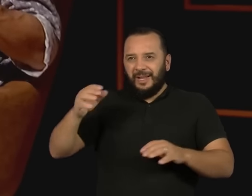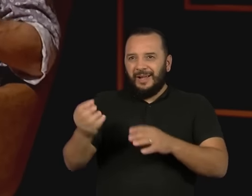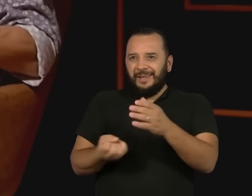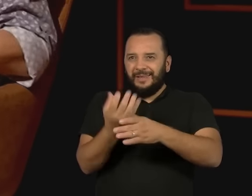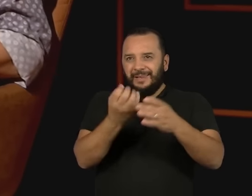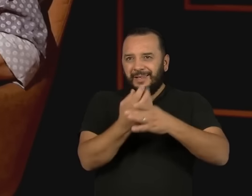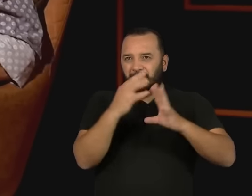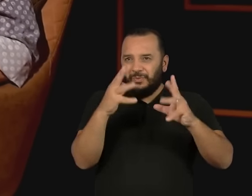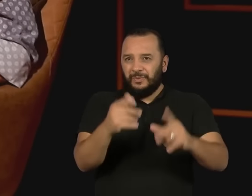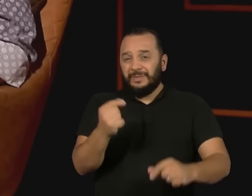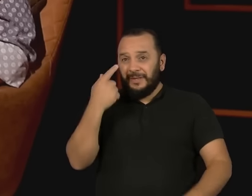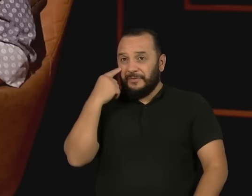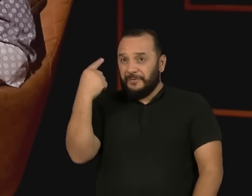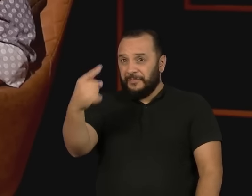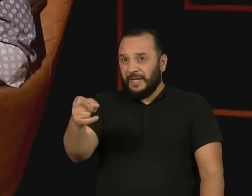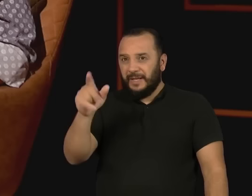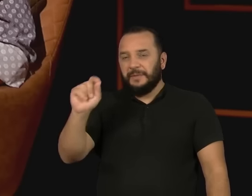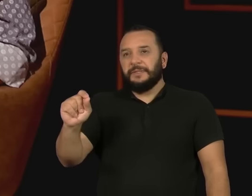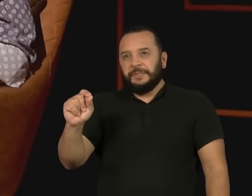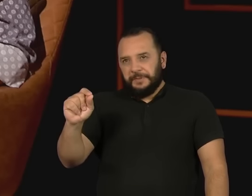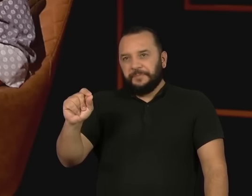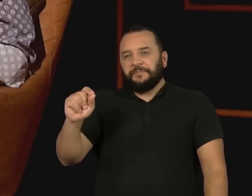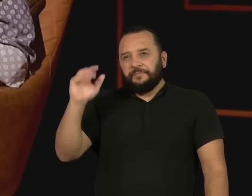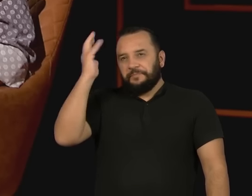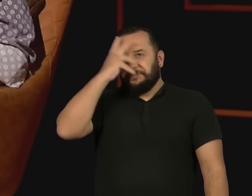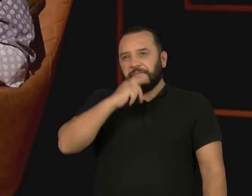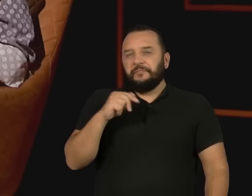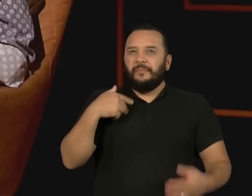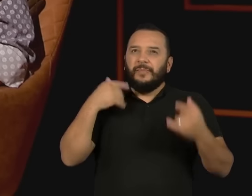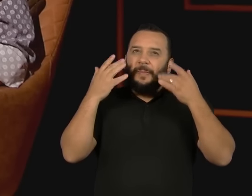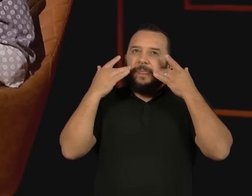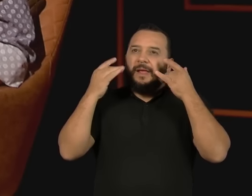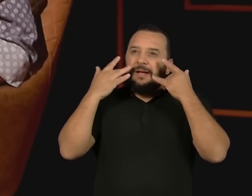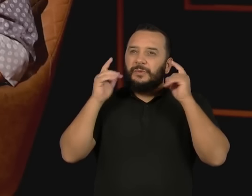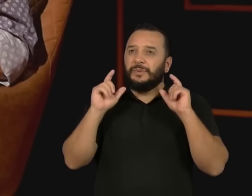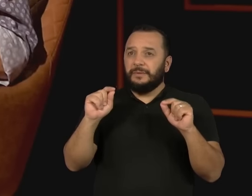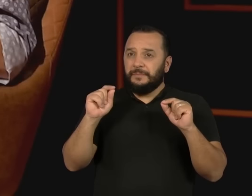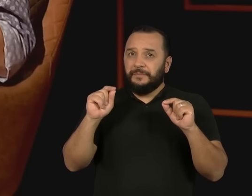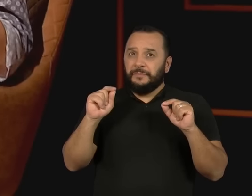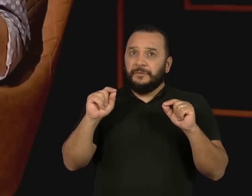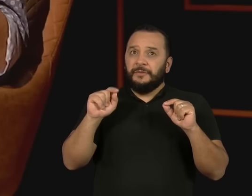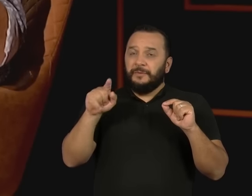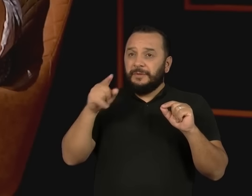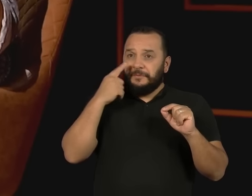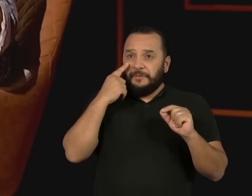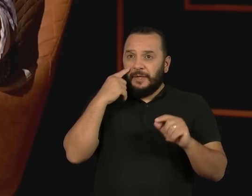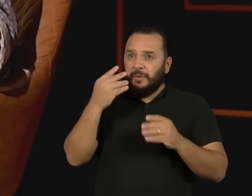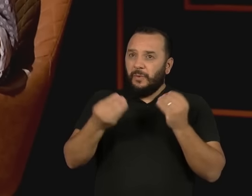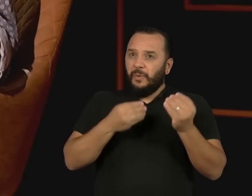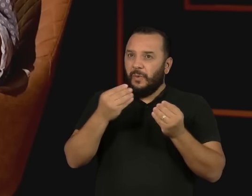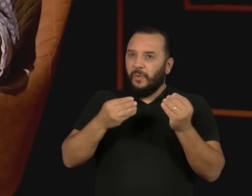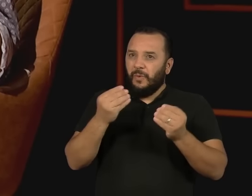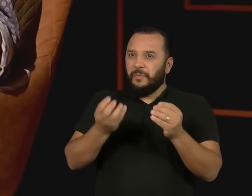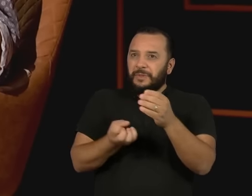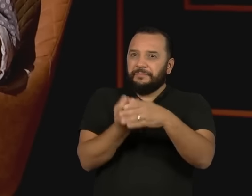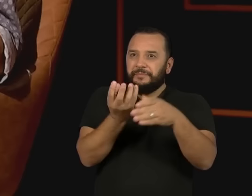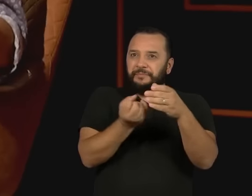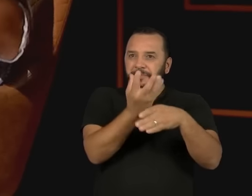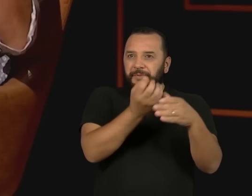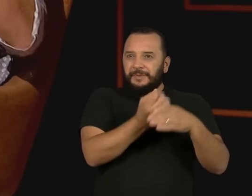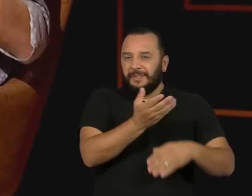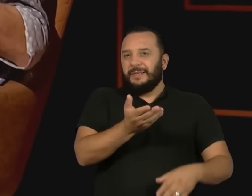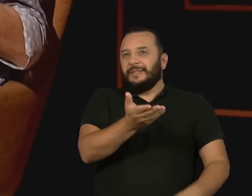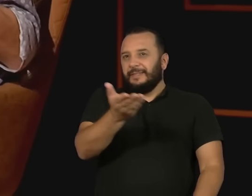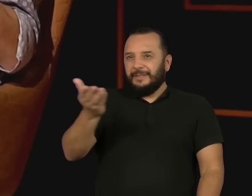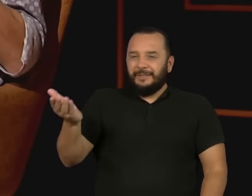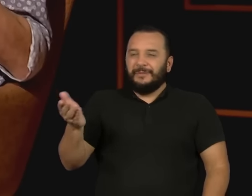vê Eu acho muito bonito do teatro é que mesmo você vendo como o negócio é feito, isso não